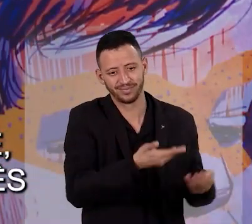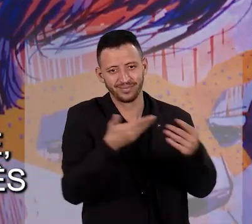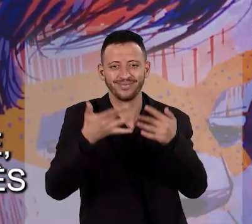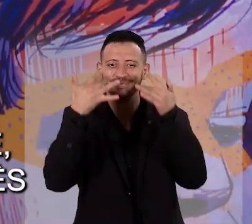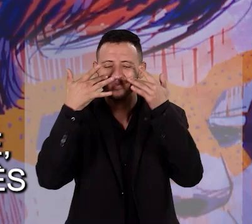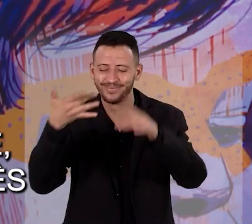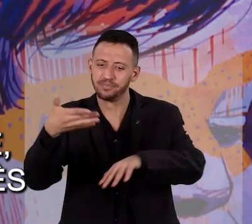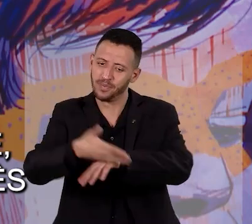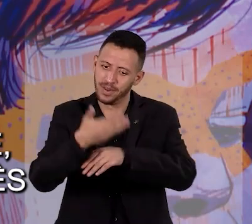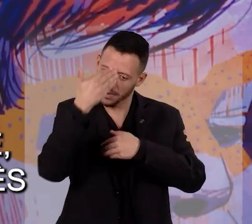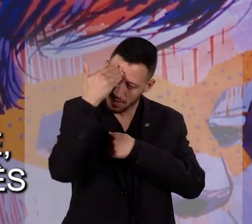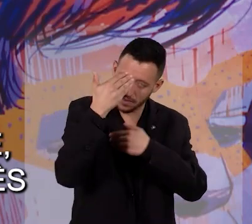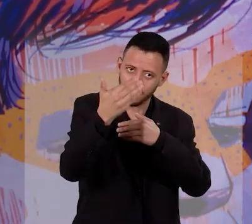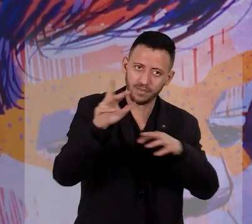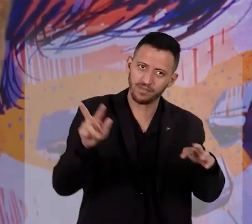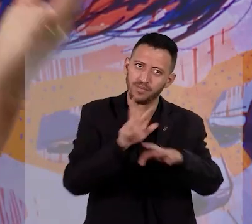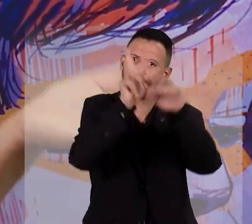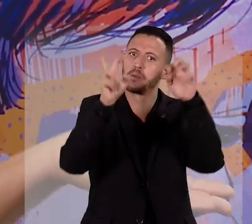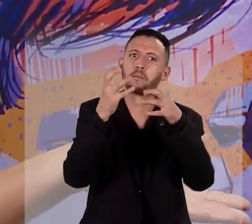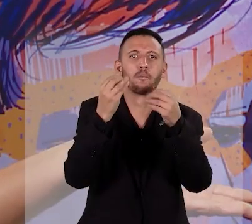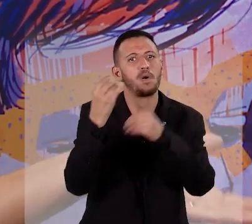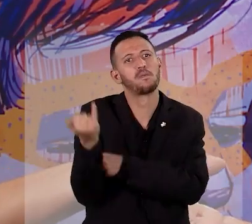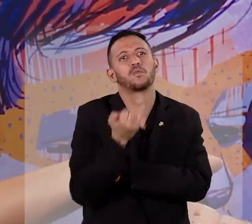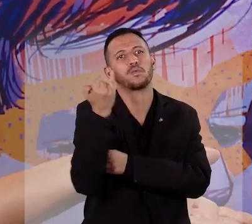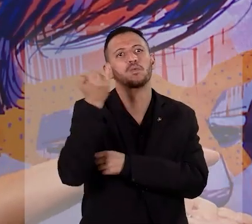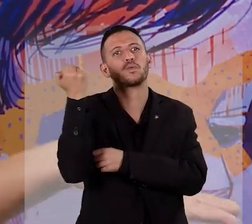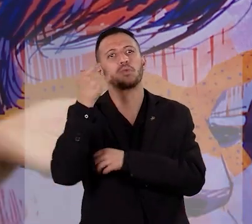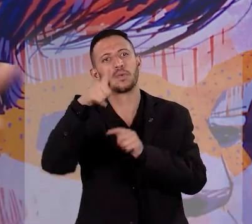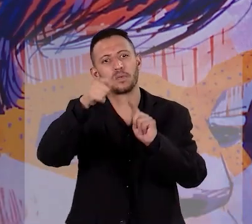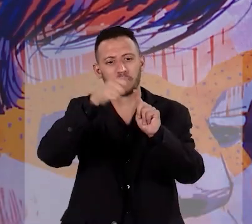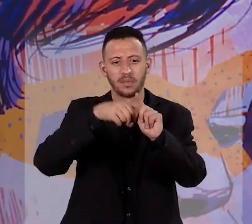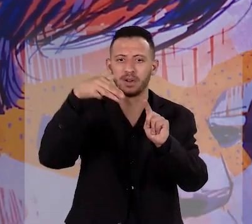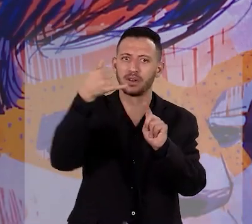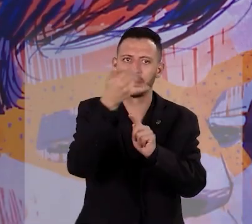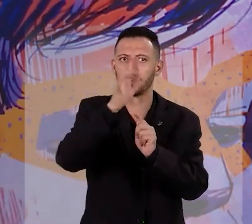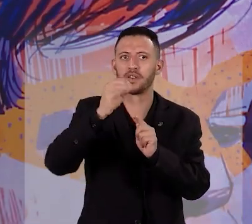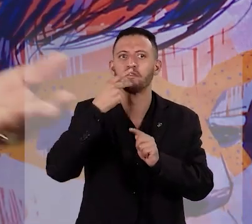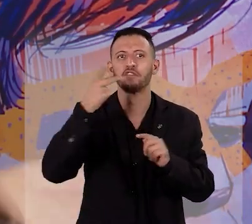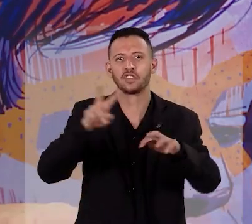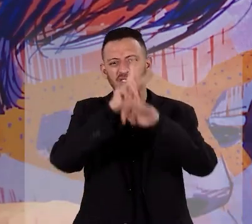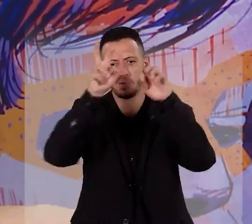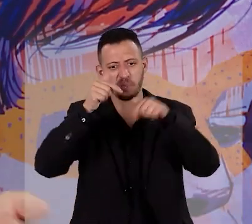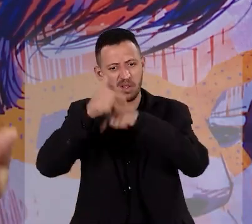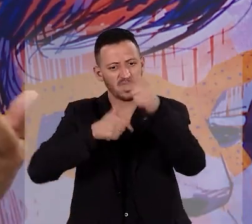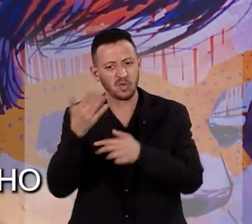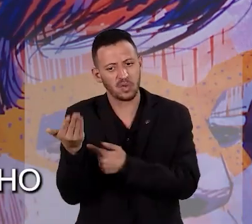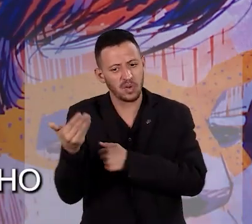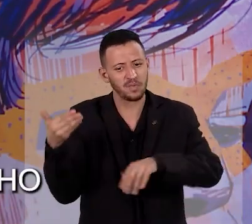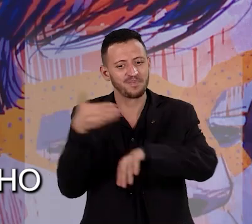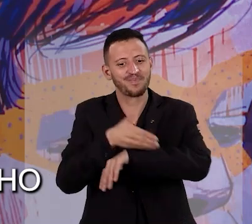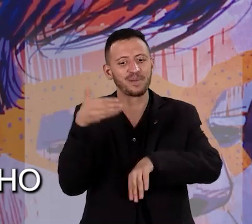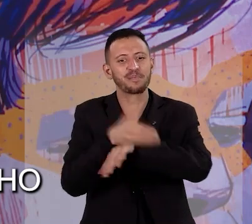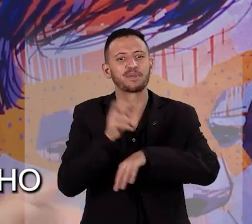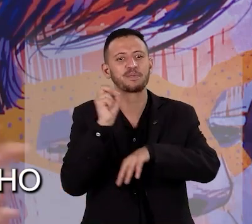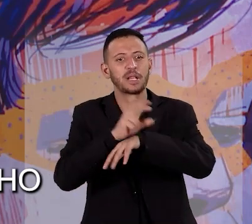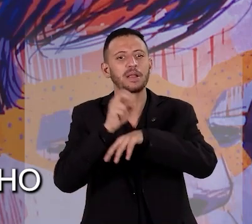imensamente mais uma vez a presença de vocês por um tema tão importante, no mês de maio, falar de trabalho, jovens que estão entrando no mercado de